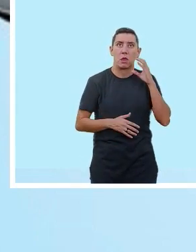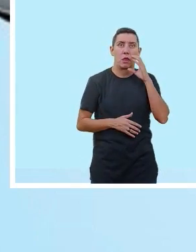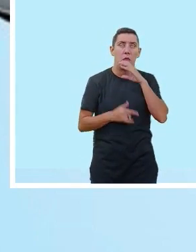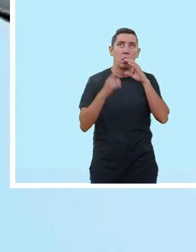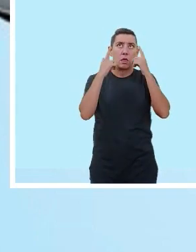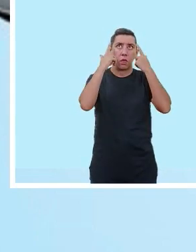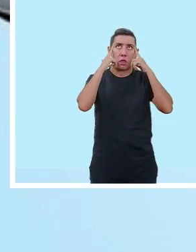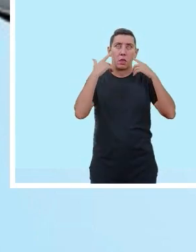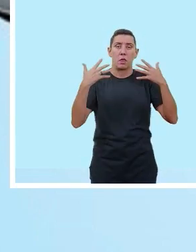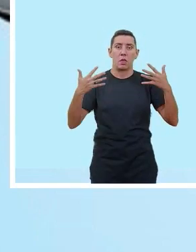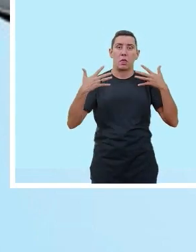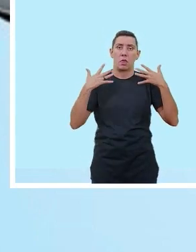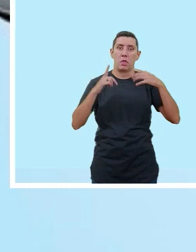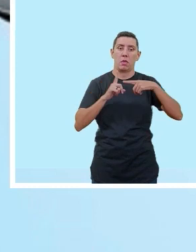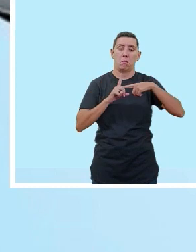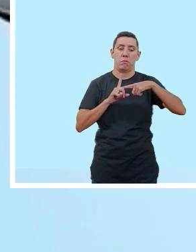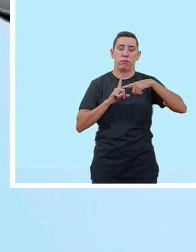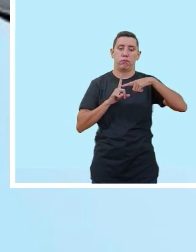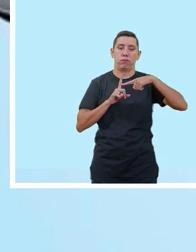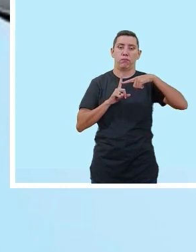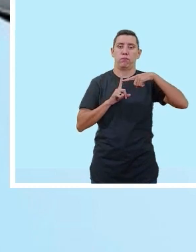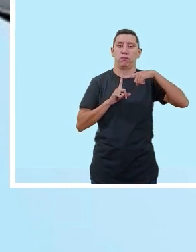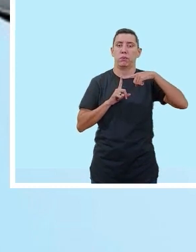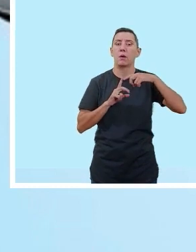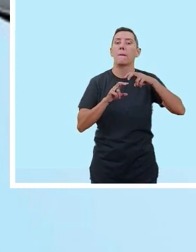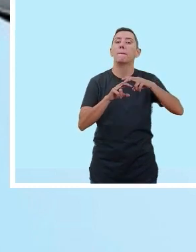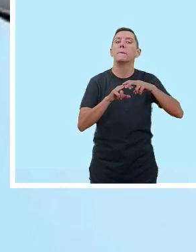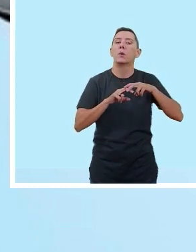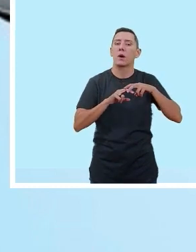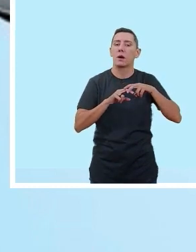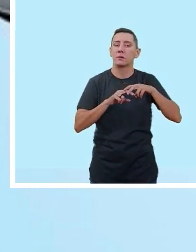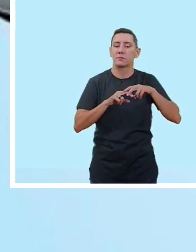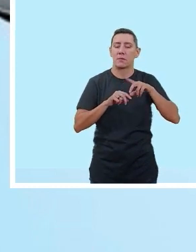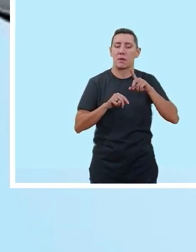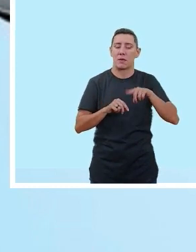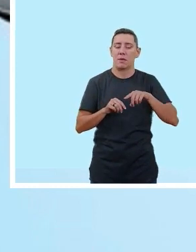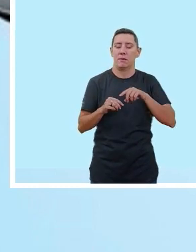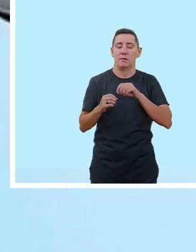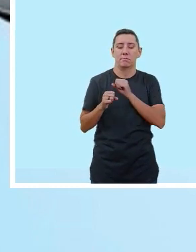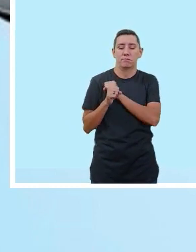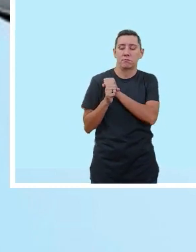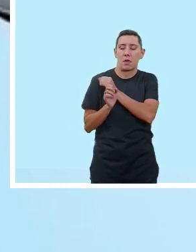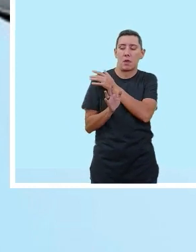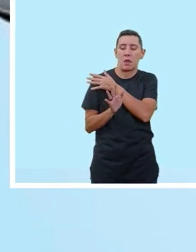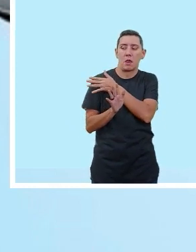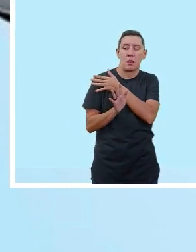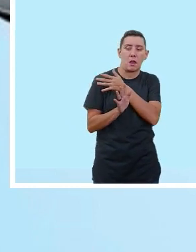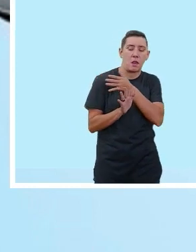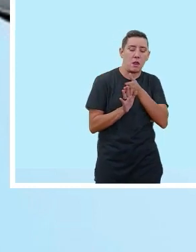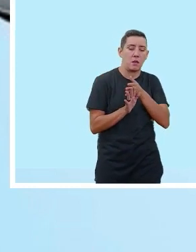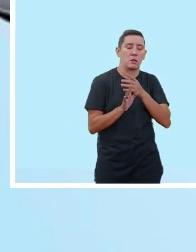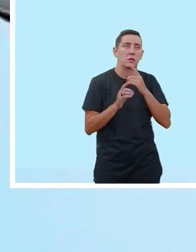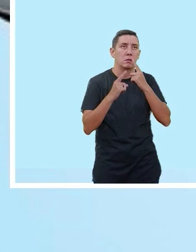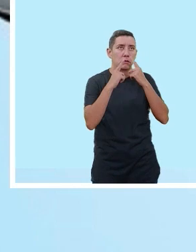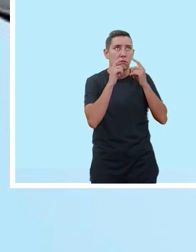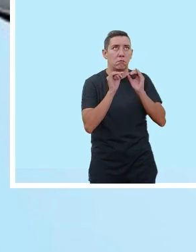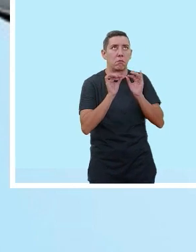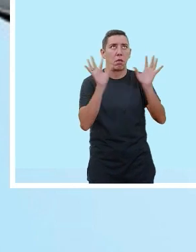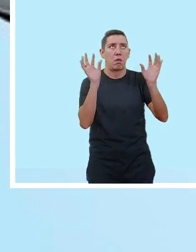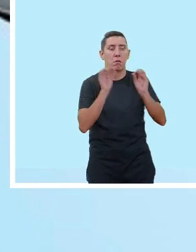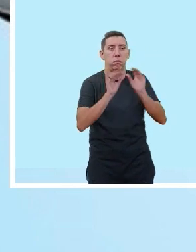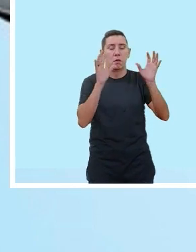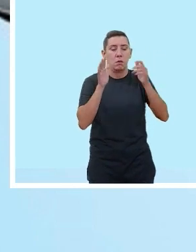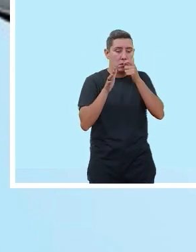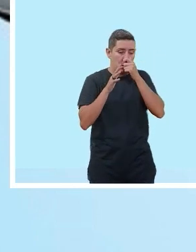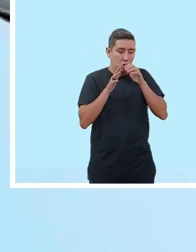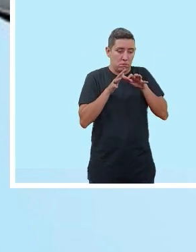função direta do aumento da emissão de gases de efeito estufa. E também a gente teve,